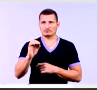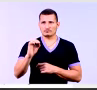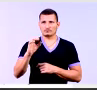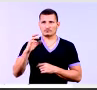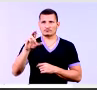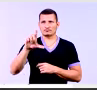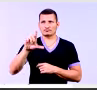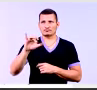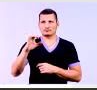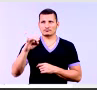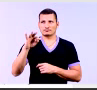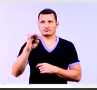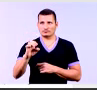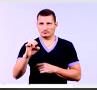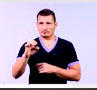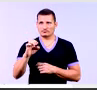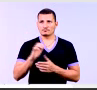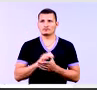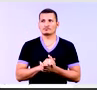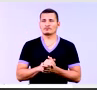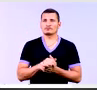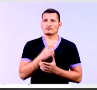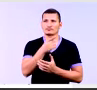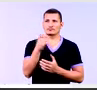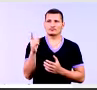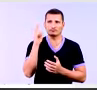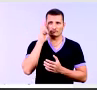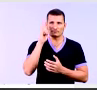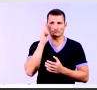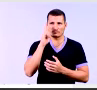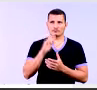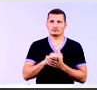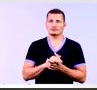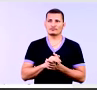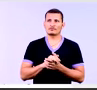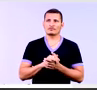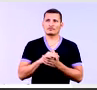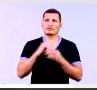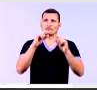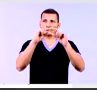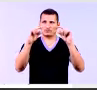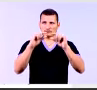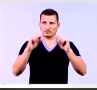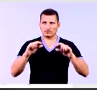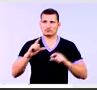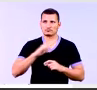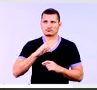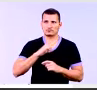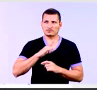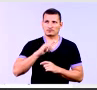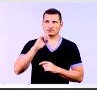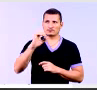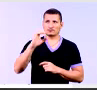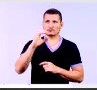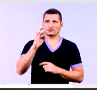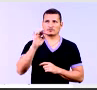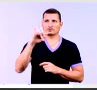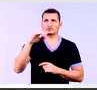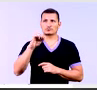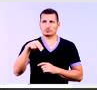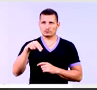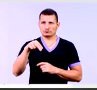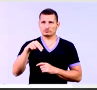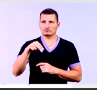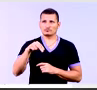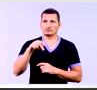Processa Cadastro Cliente. Vocês lembram que todo formulário tem uma action? Esta action daquele formulário envia para esta